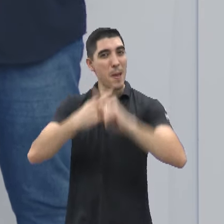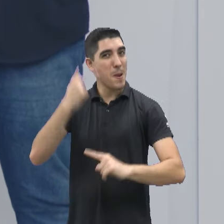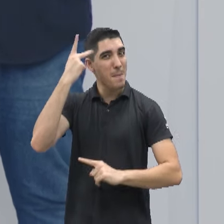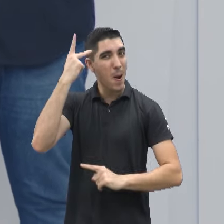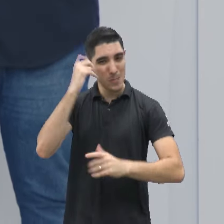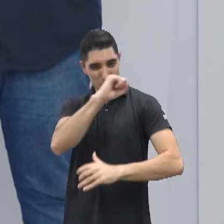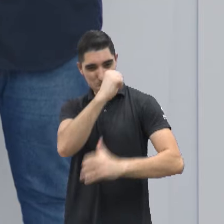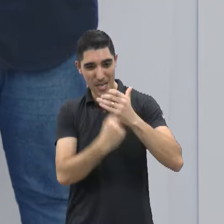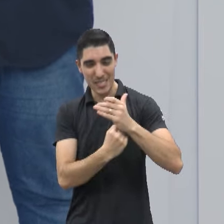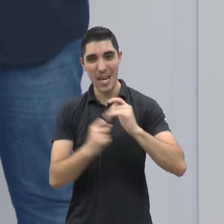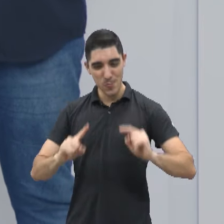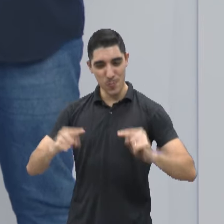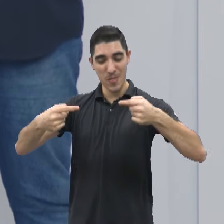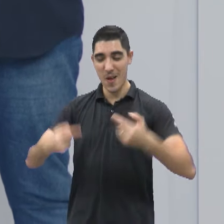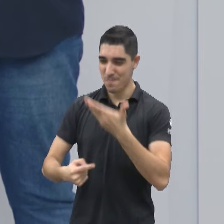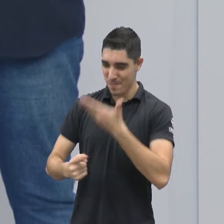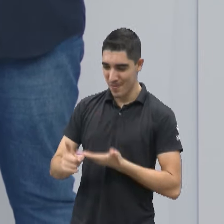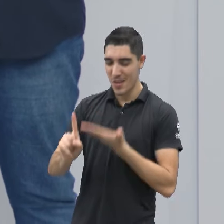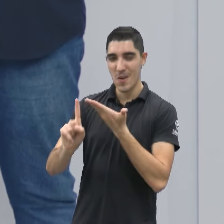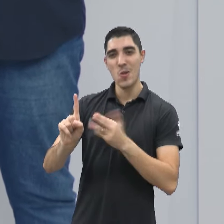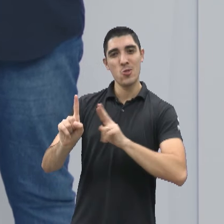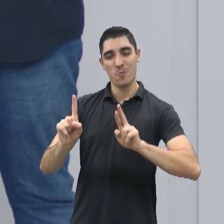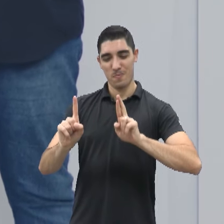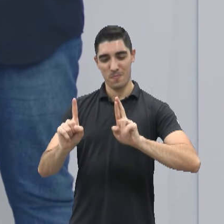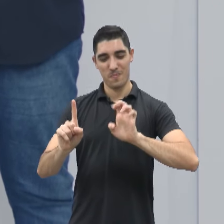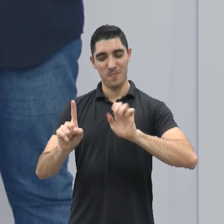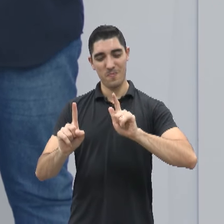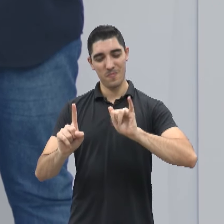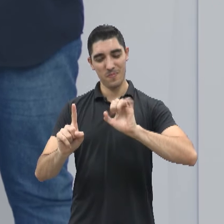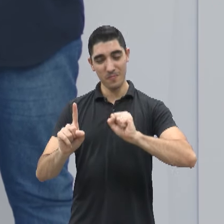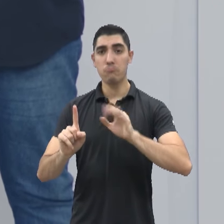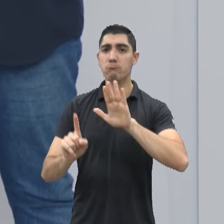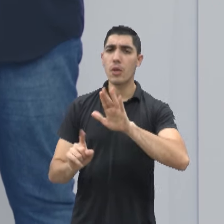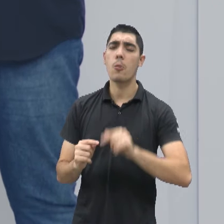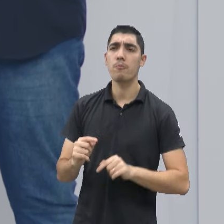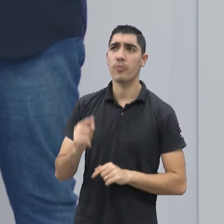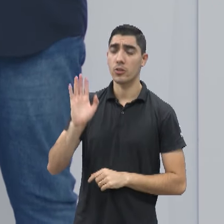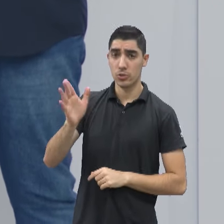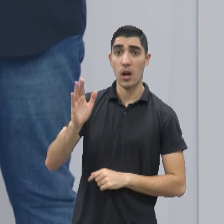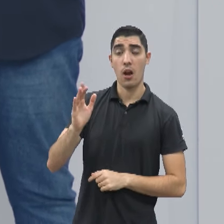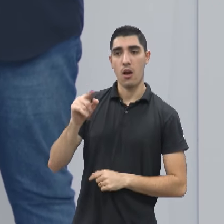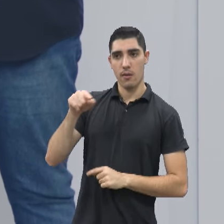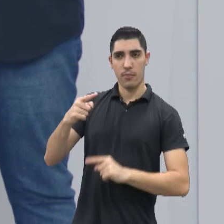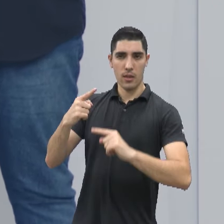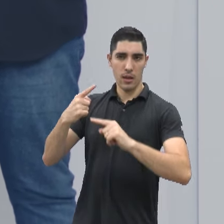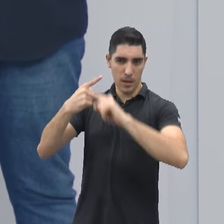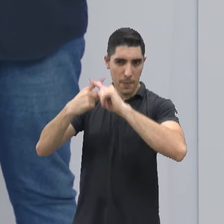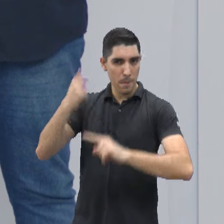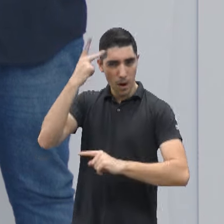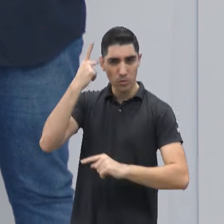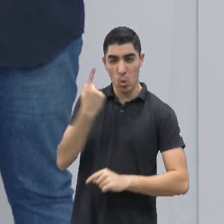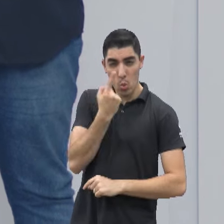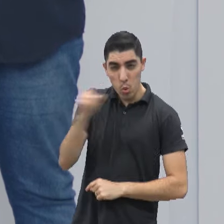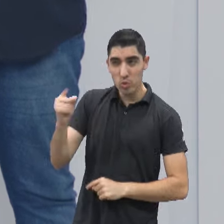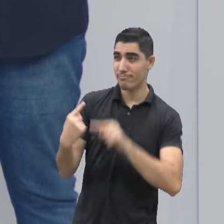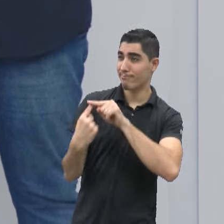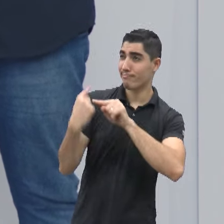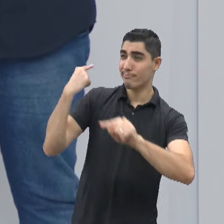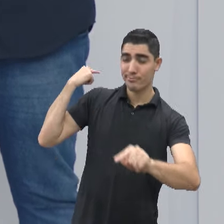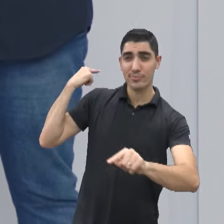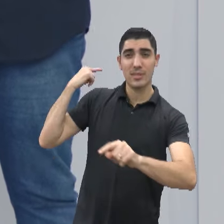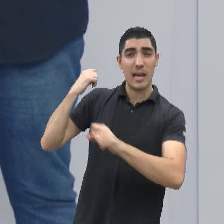Regis Marrelli. Regis, São José foi pela última vez a uma final de Campeonato Paulista em 2015, eu estava lá.